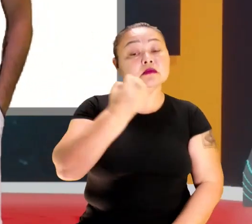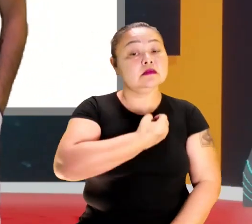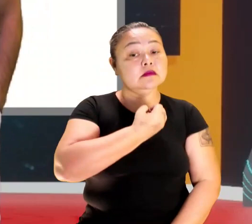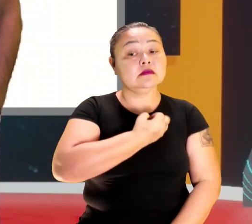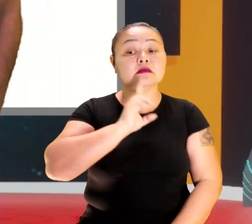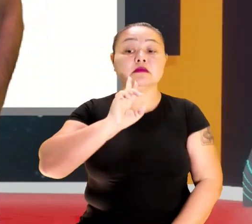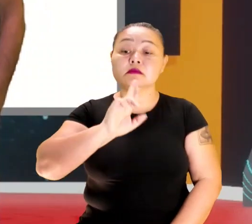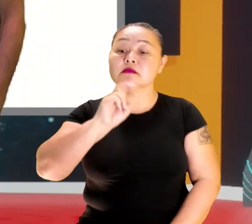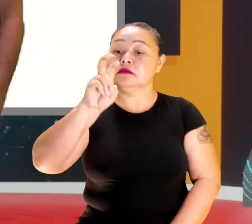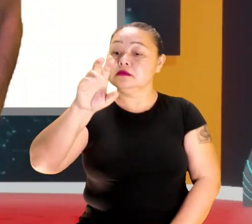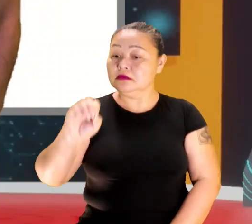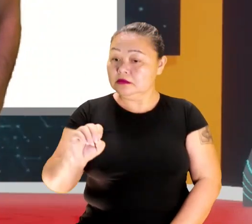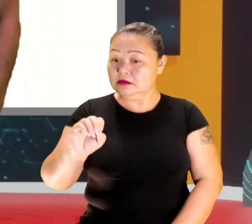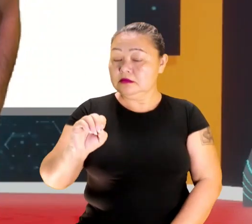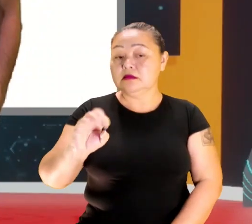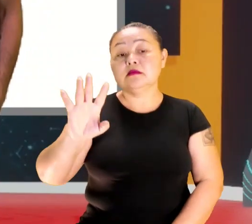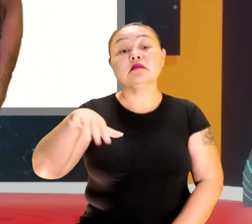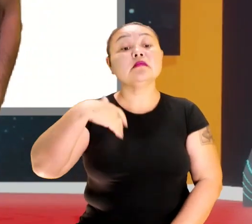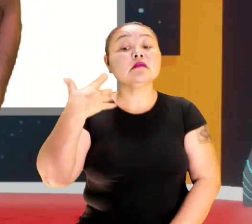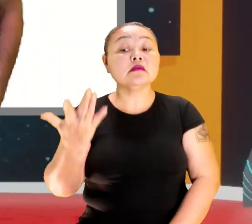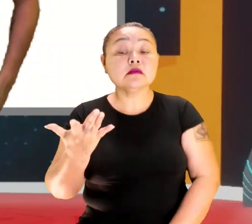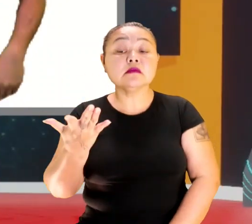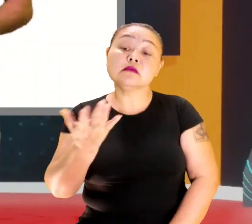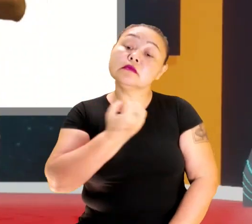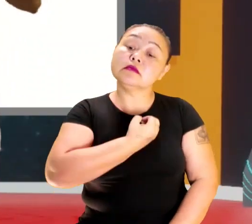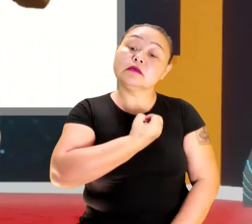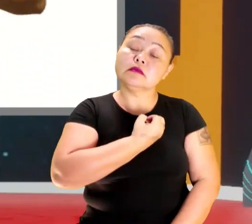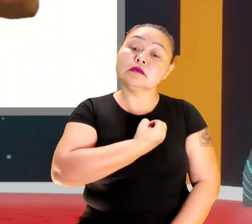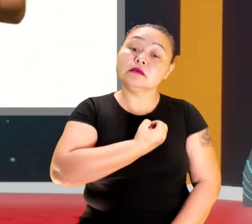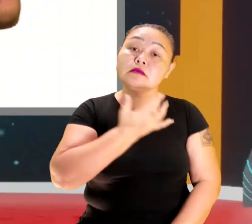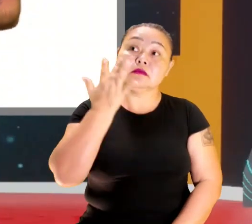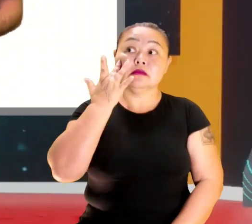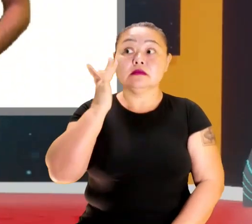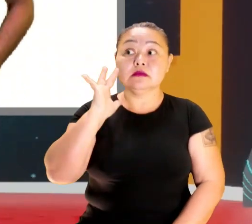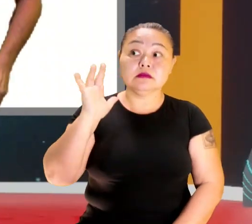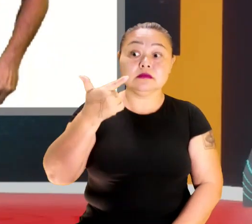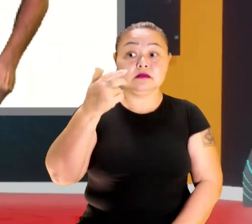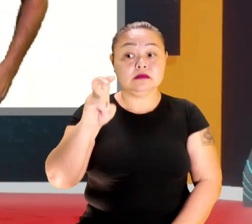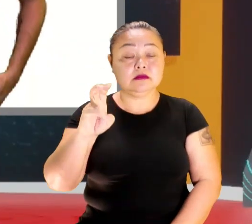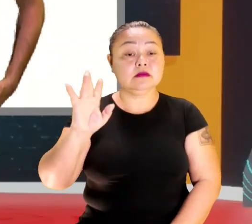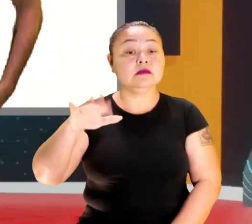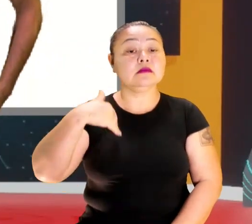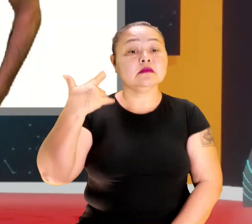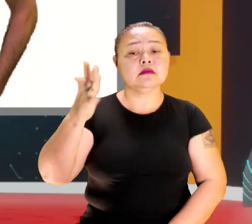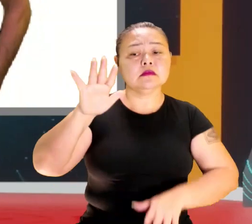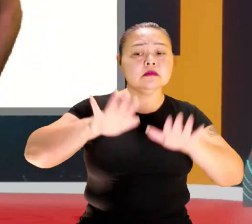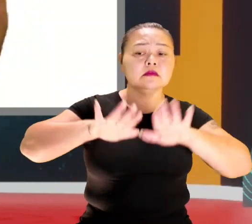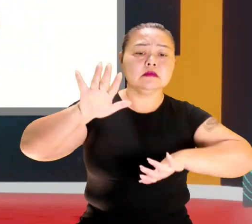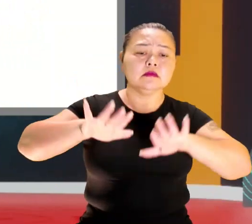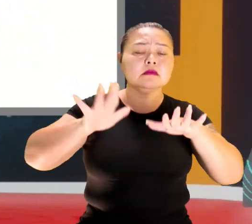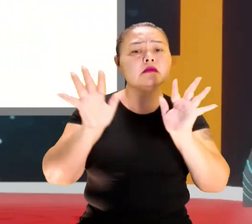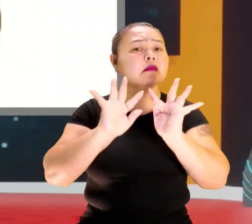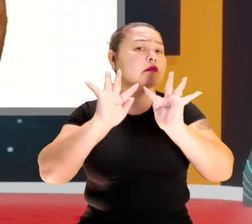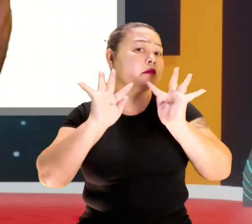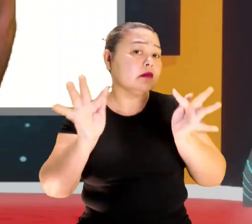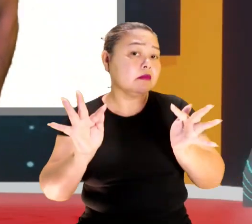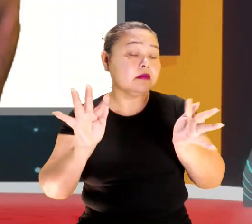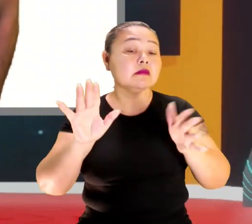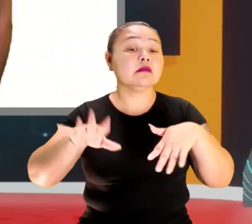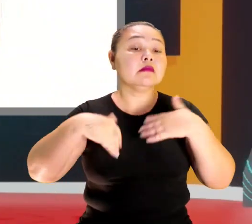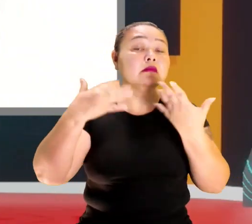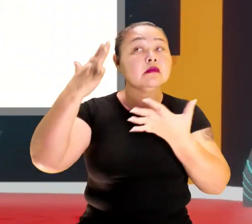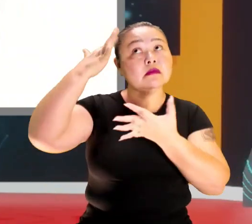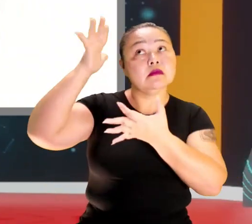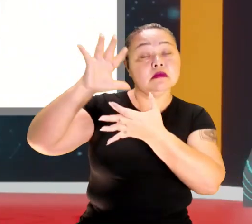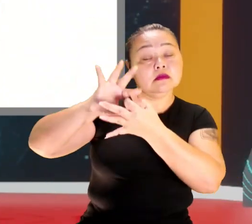resultado é 50. Qual é esse número? 25, né? Aí a gente fez alguns bem simples, assim, né? Então, assim, pelo raciocínio